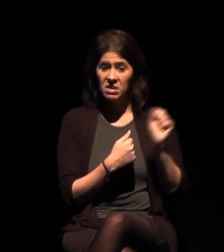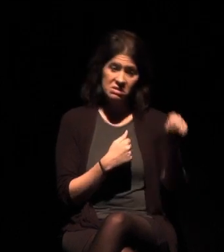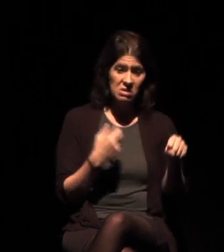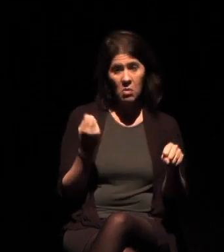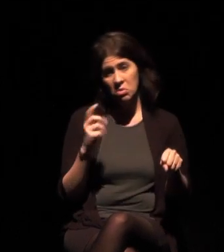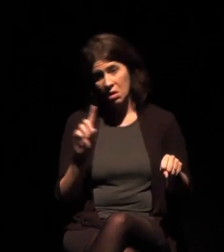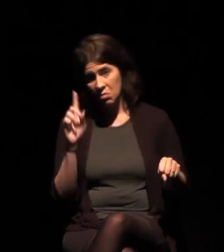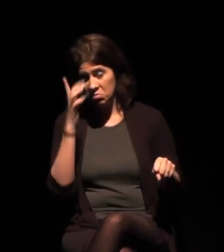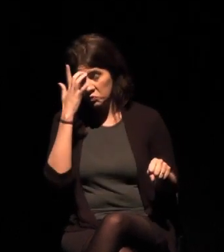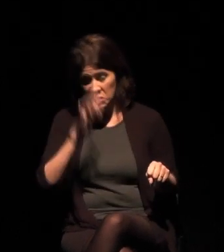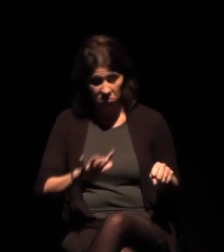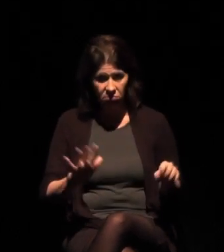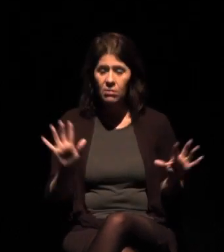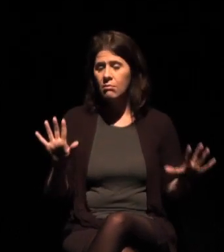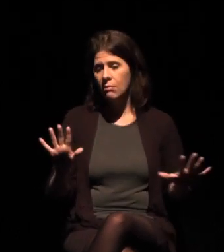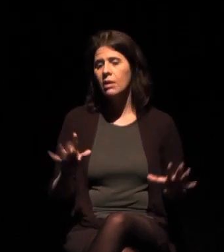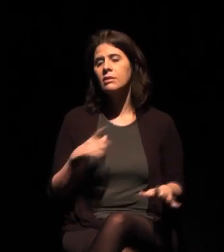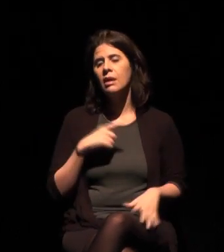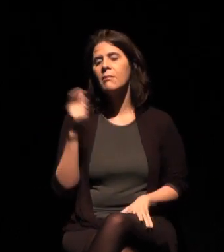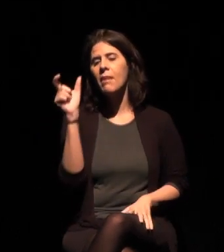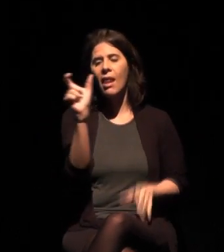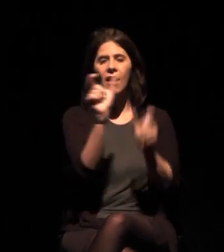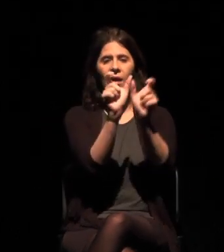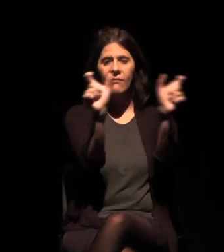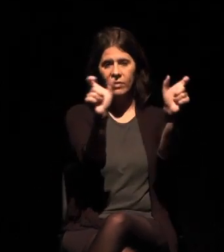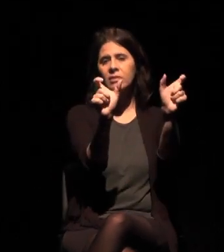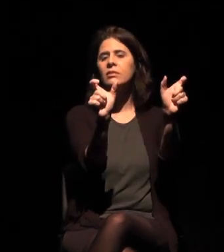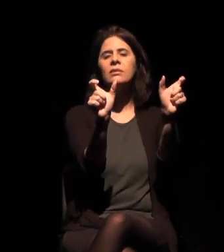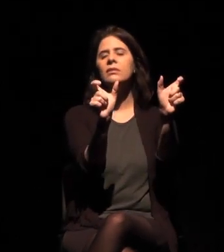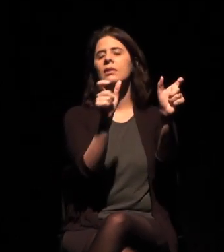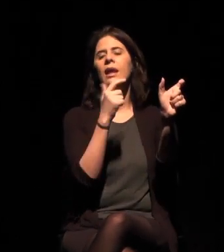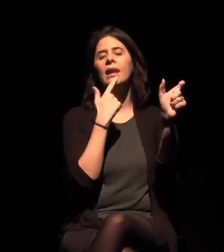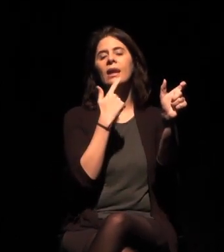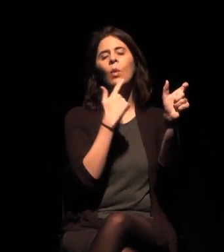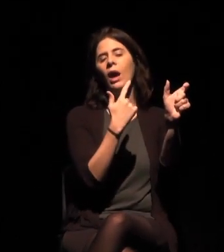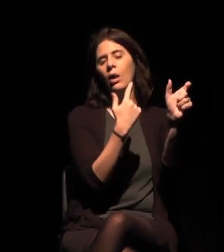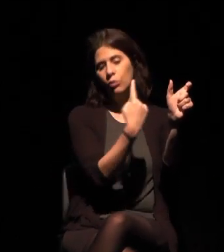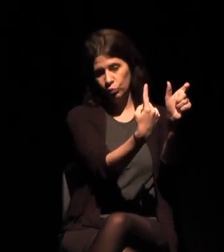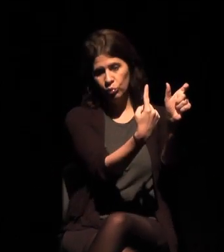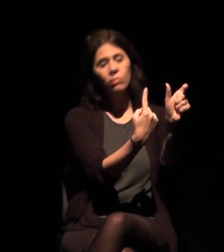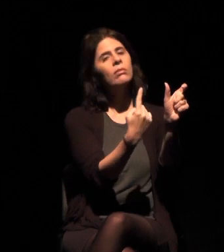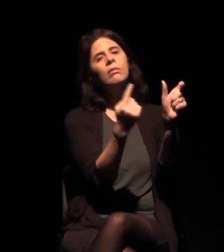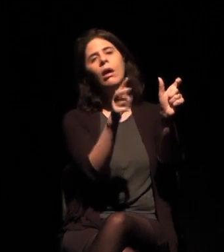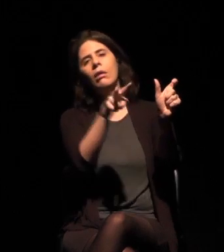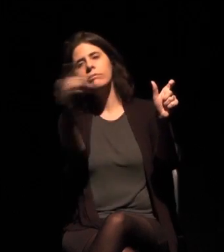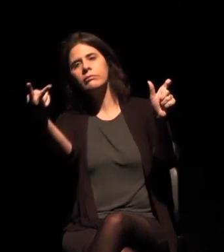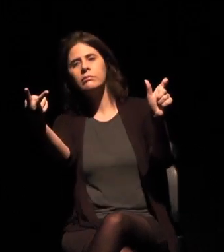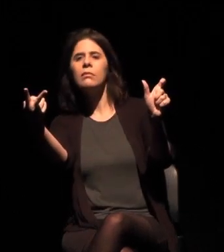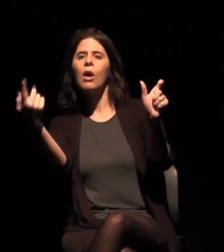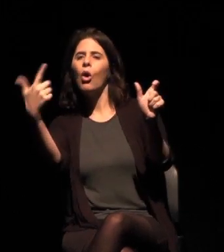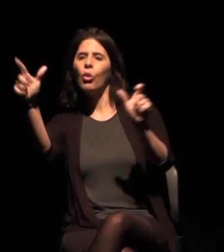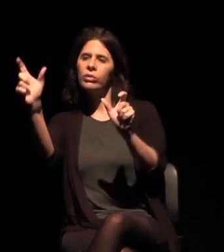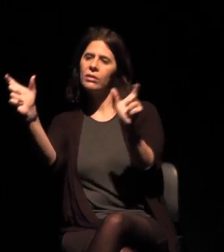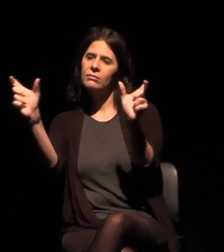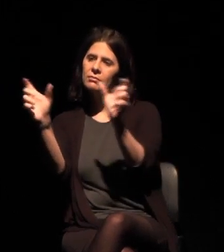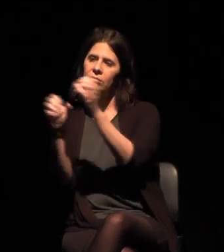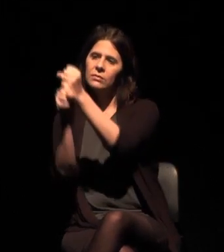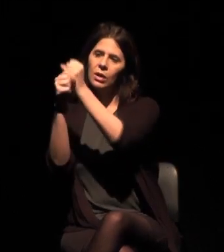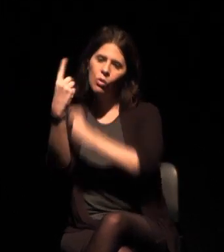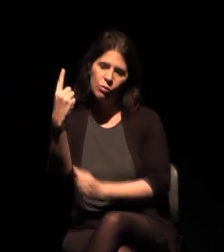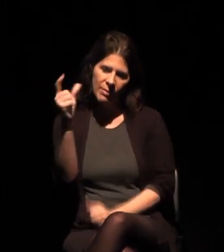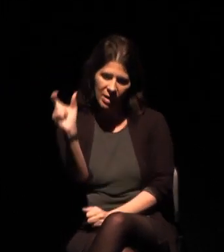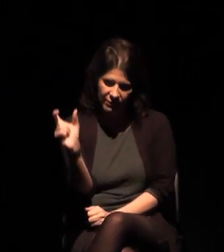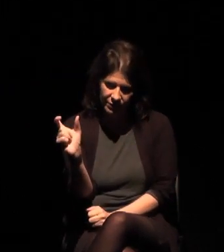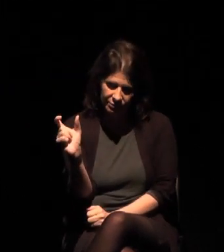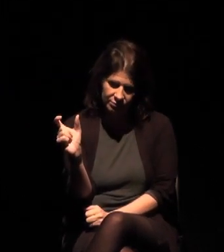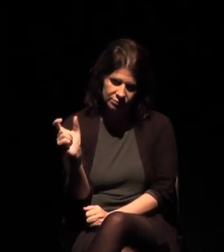mapeamento você tem umas palavras uma linguagem sem emitir na outra o que eu acho que é interessante nesse exemplo que insistir um pouco é o seguinte você